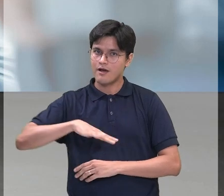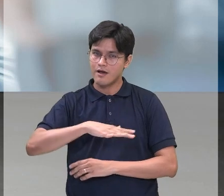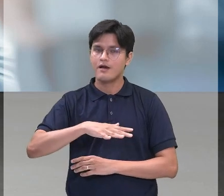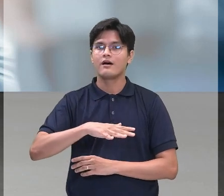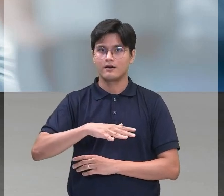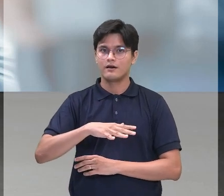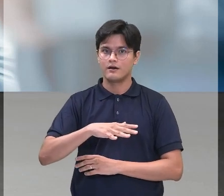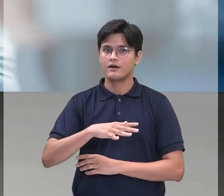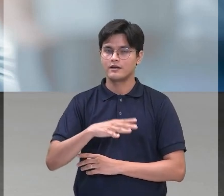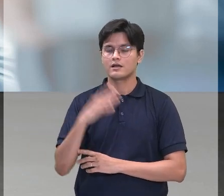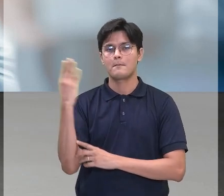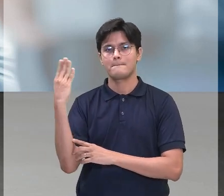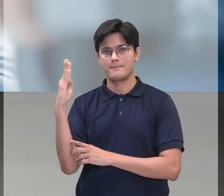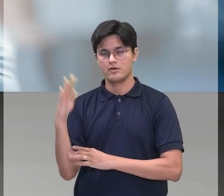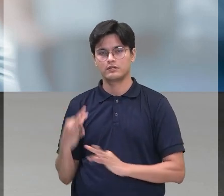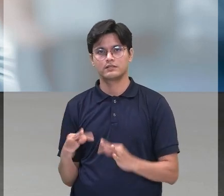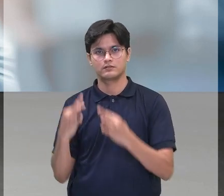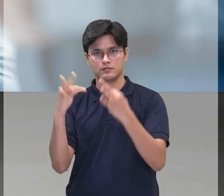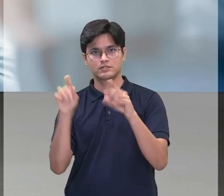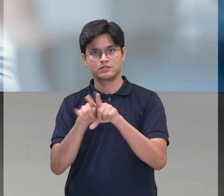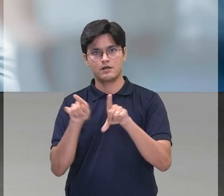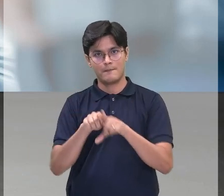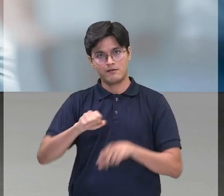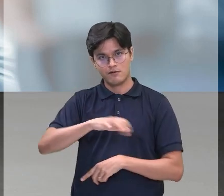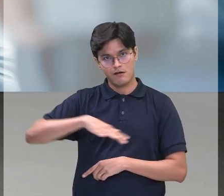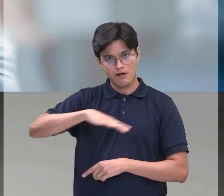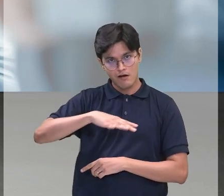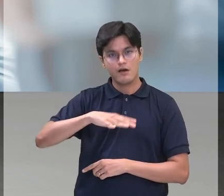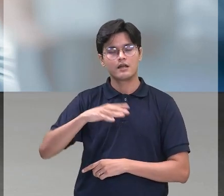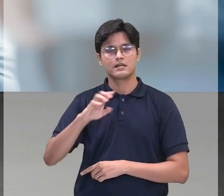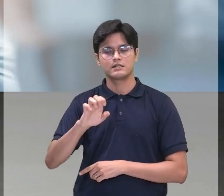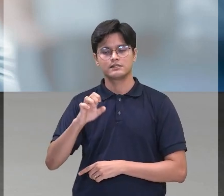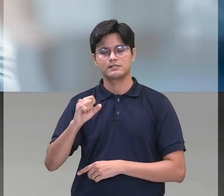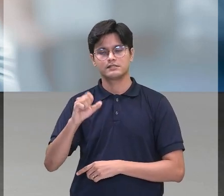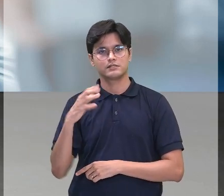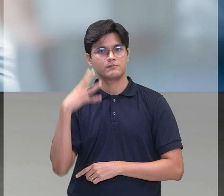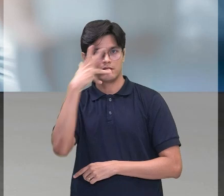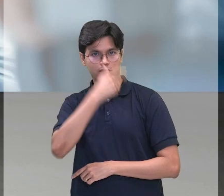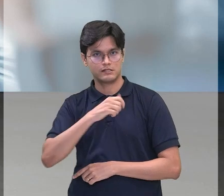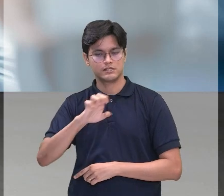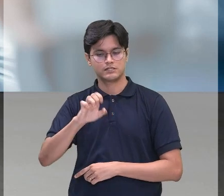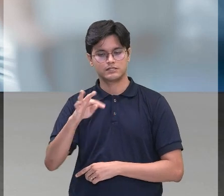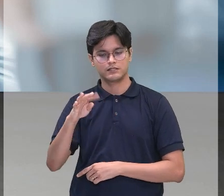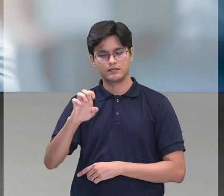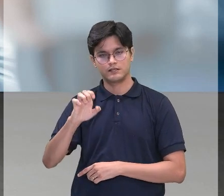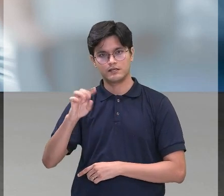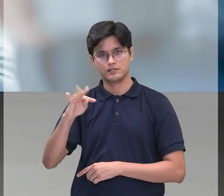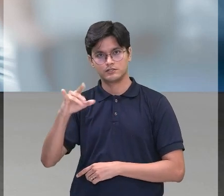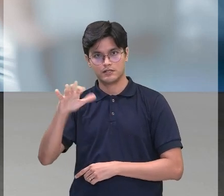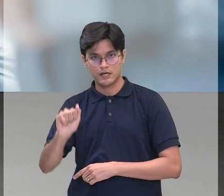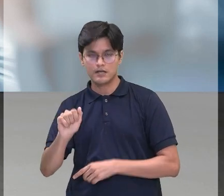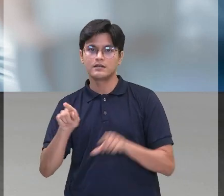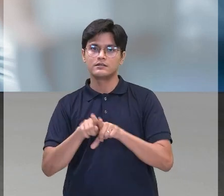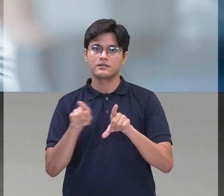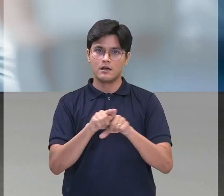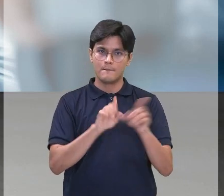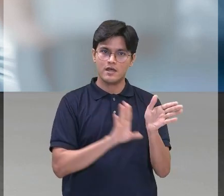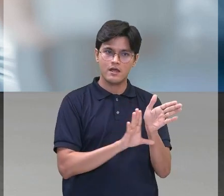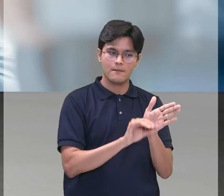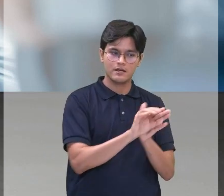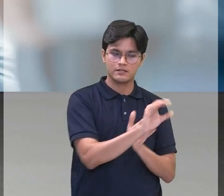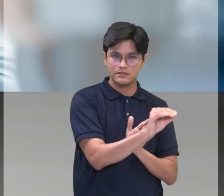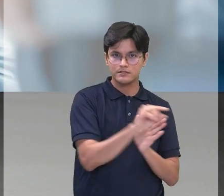com a área da estética. Lembrando que a mesma bactéria que está relacionada com o Botox, né, que é aplicado aqui em algumas